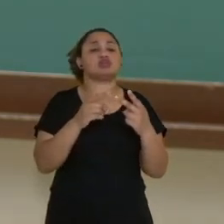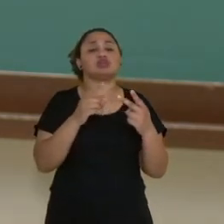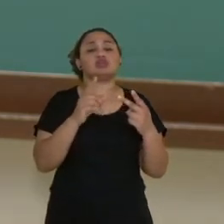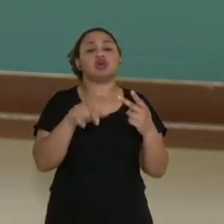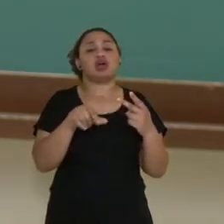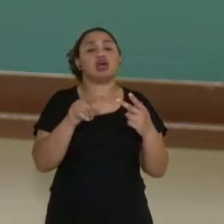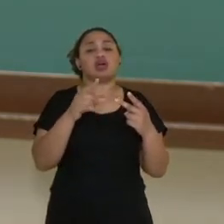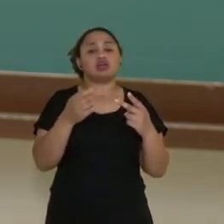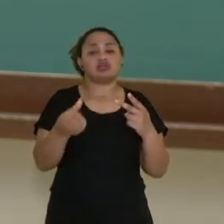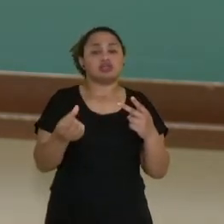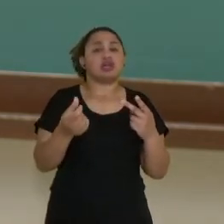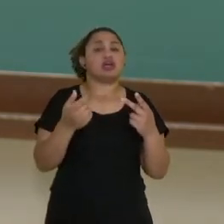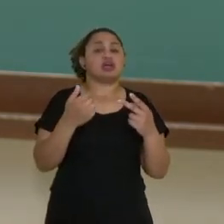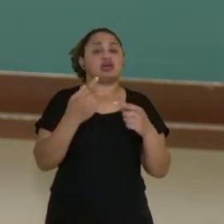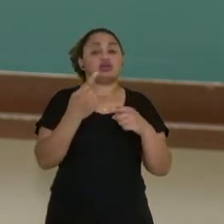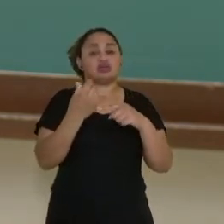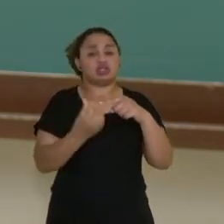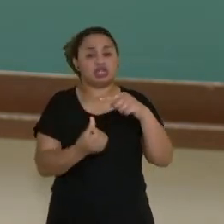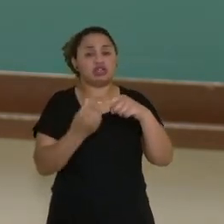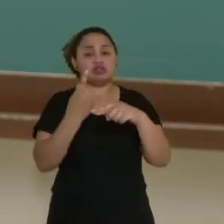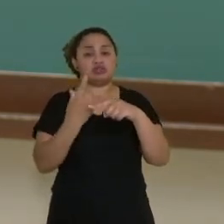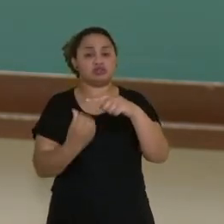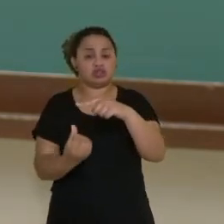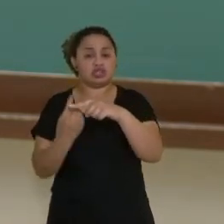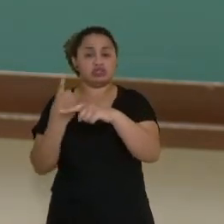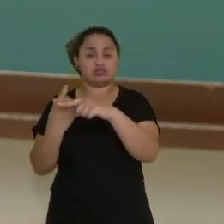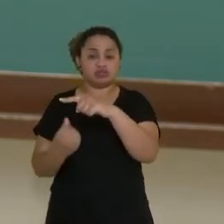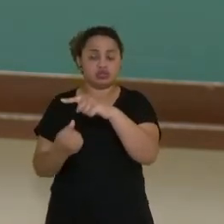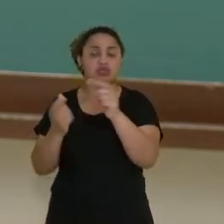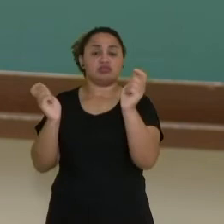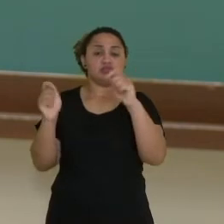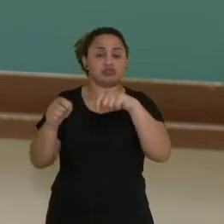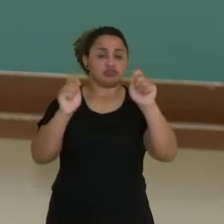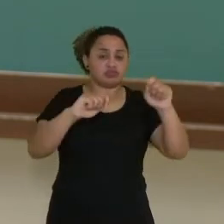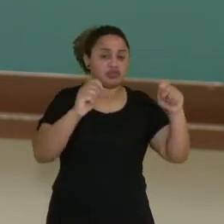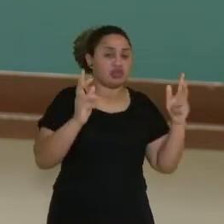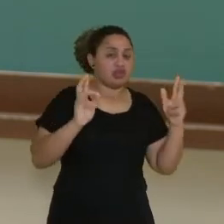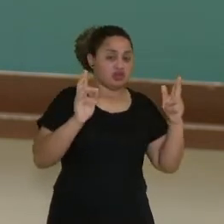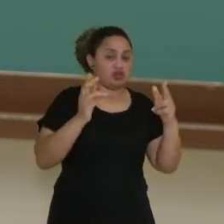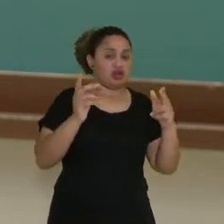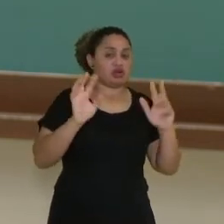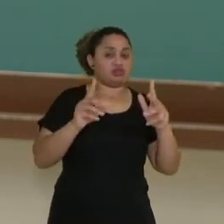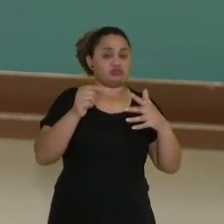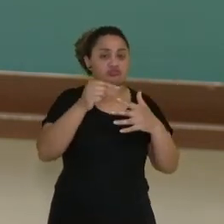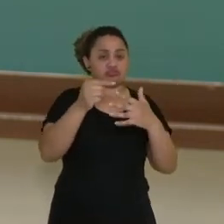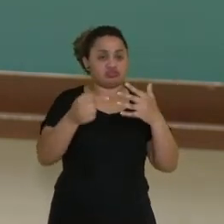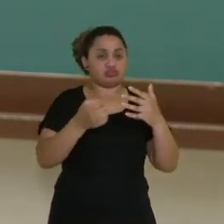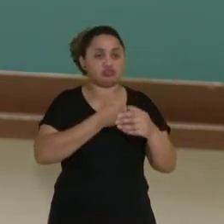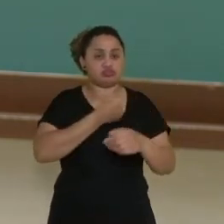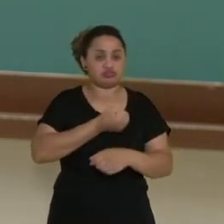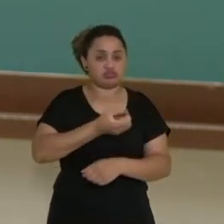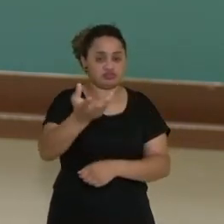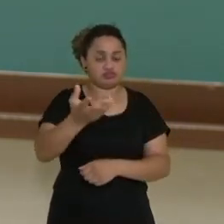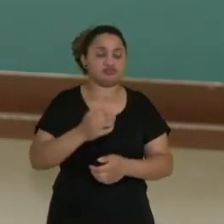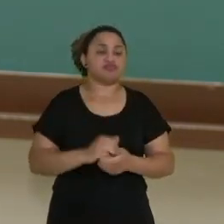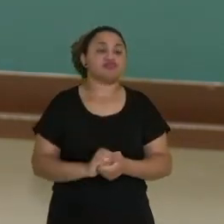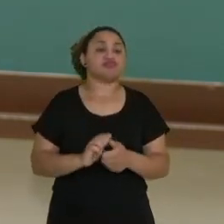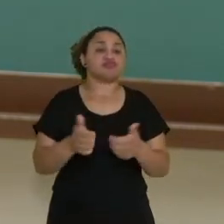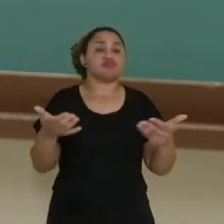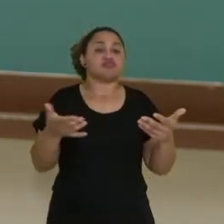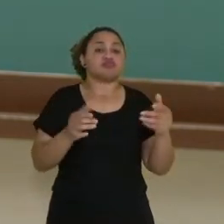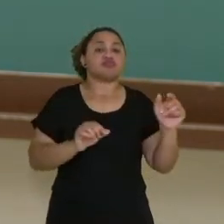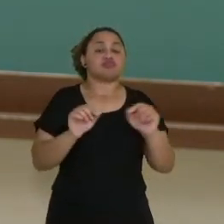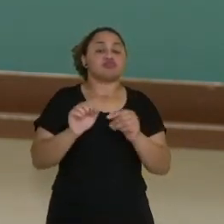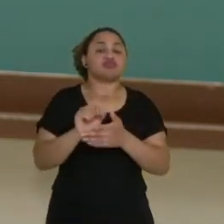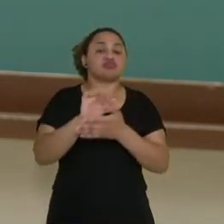1/6. E assim por diante. Então, todos possuem a mesma probabilidade, certo? Vamos então agora